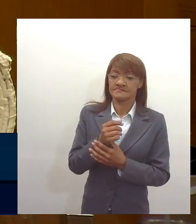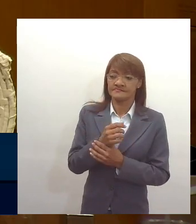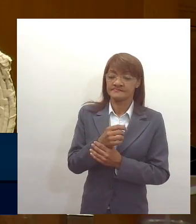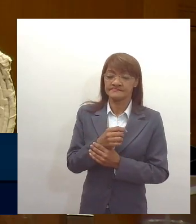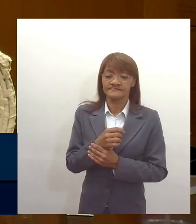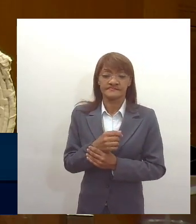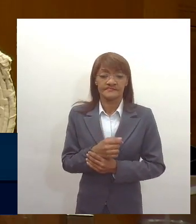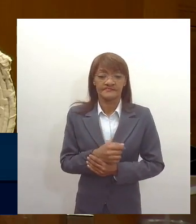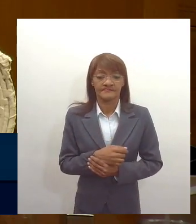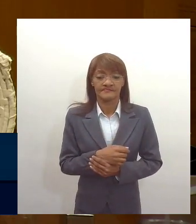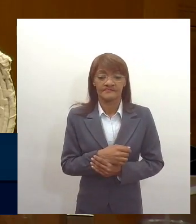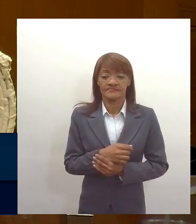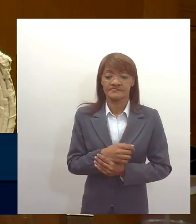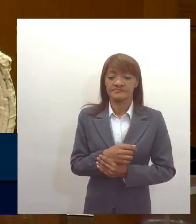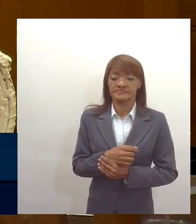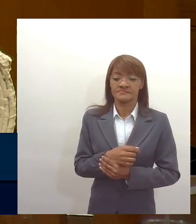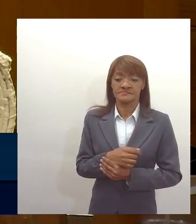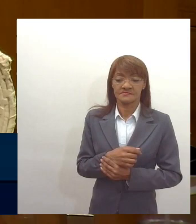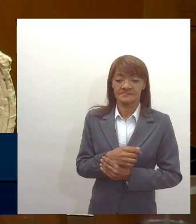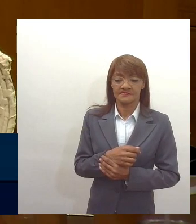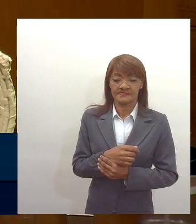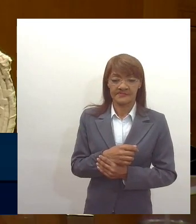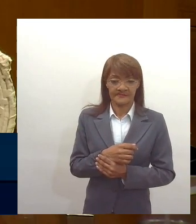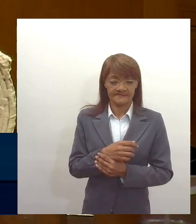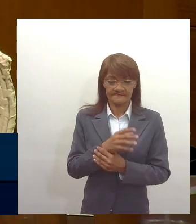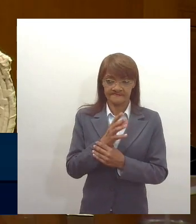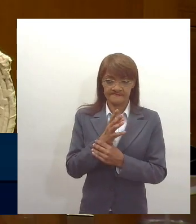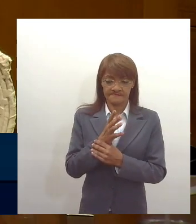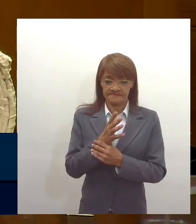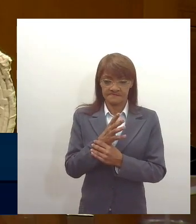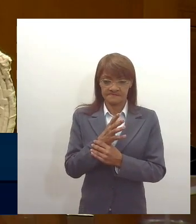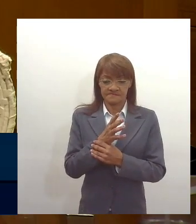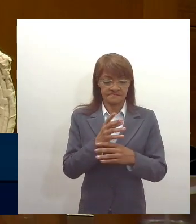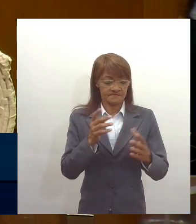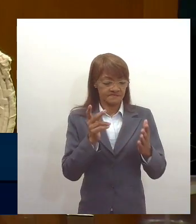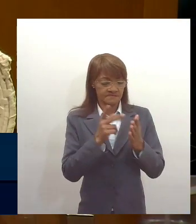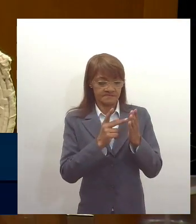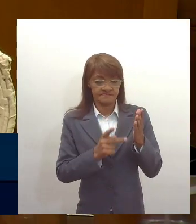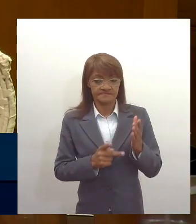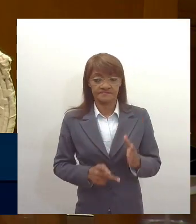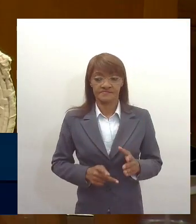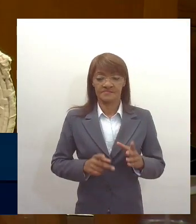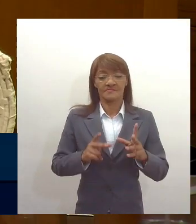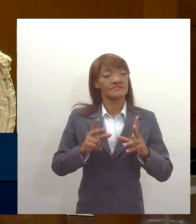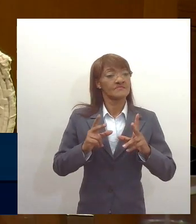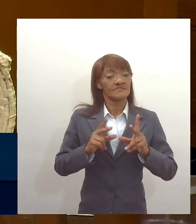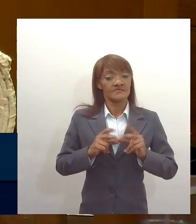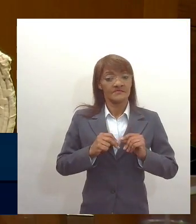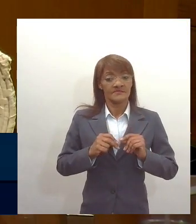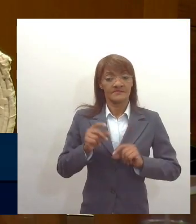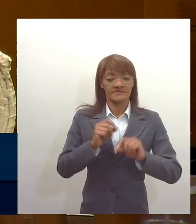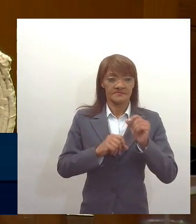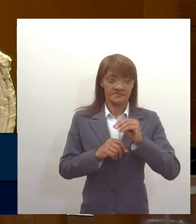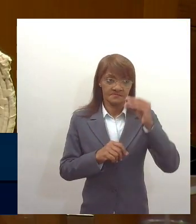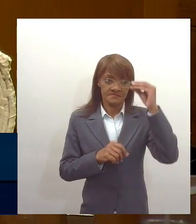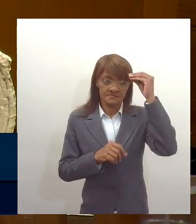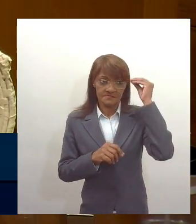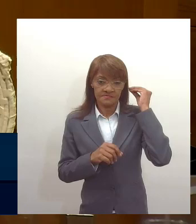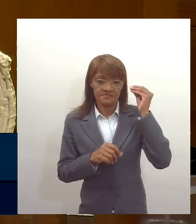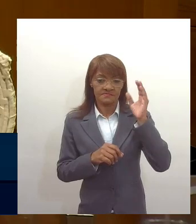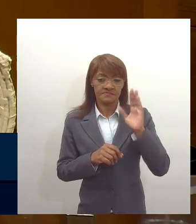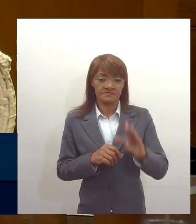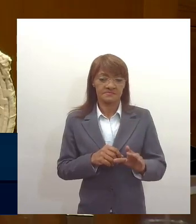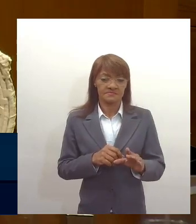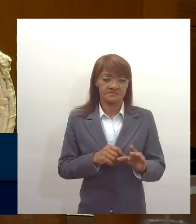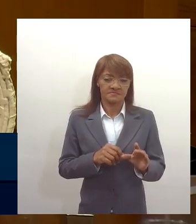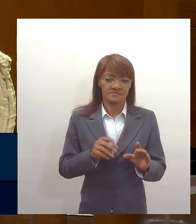até repercussão e recebeu um título internacional, que é o projeto Transcidadania, lá na época